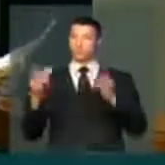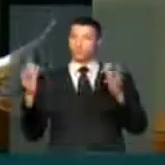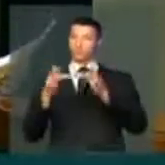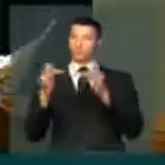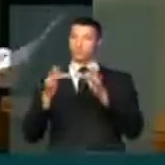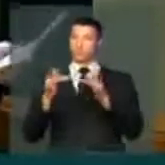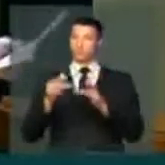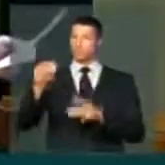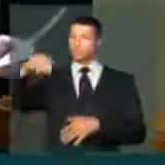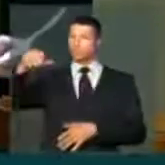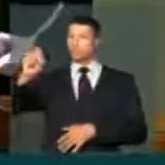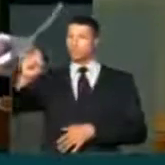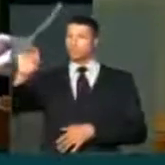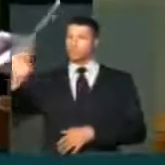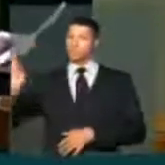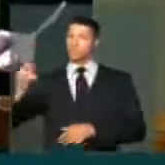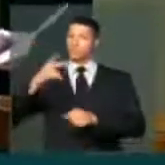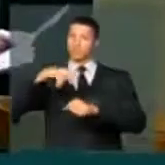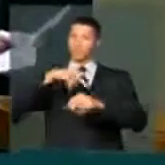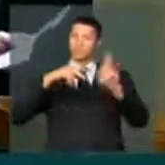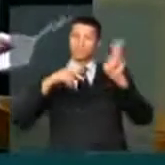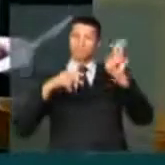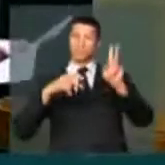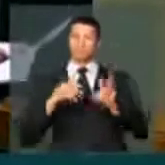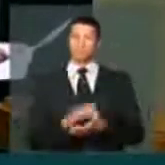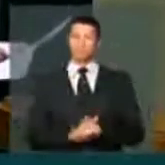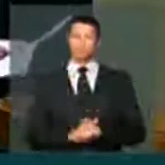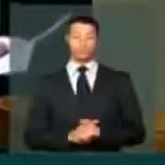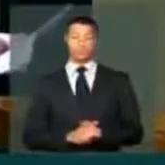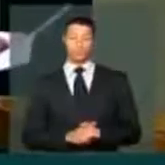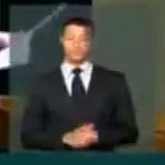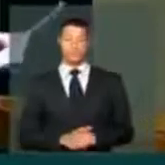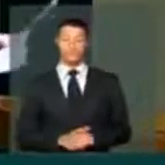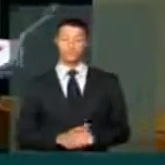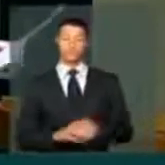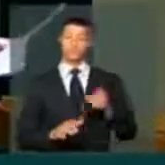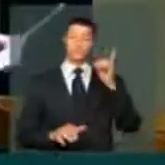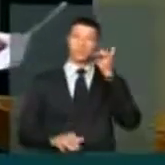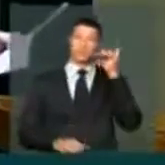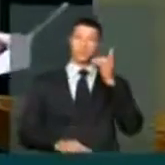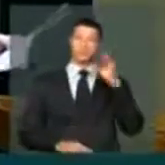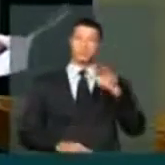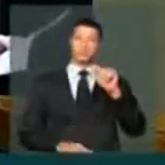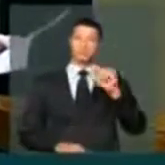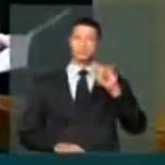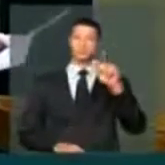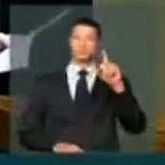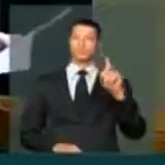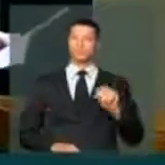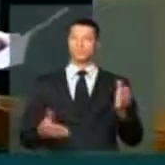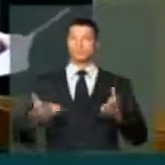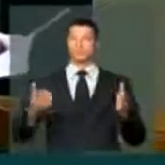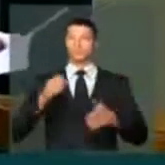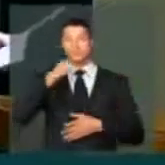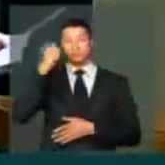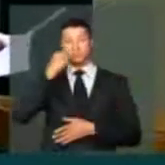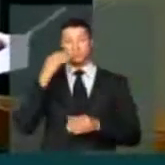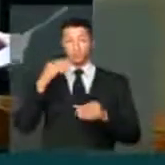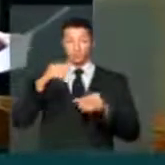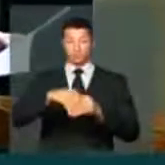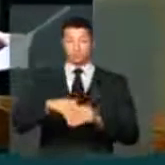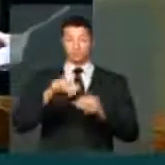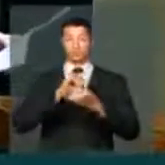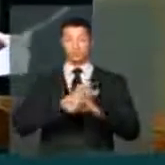MST-Venezuela. E aí a matéria diz assim: deputado Caiado, hoje senador eleito, disse ao